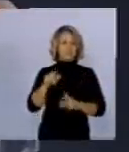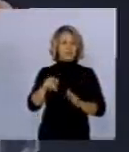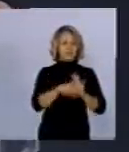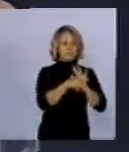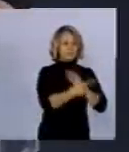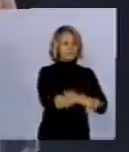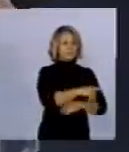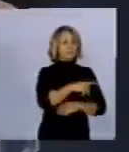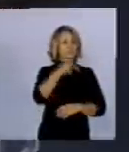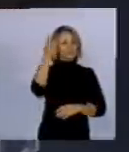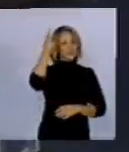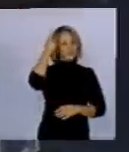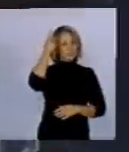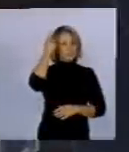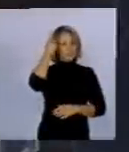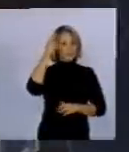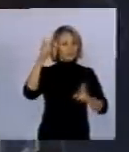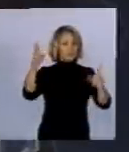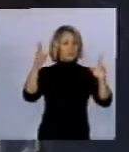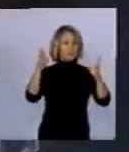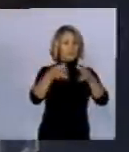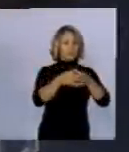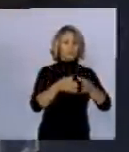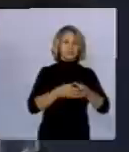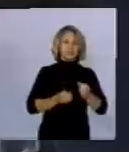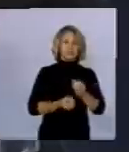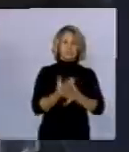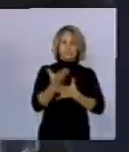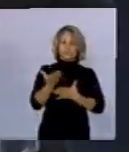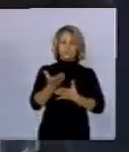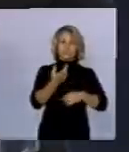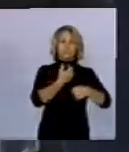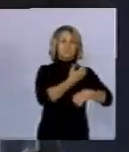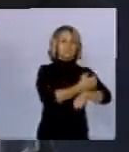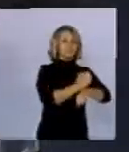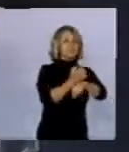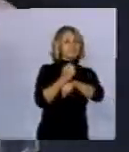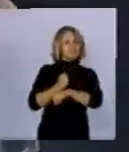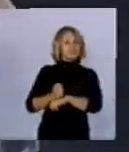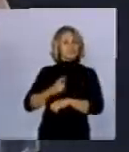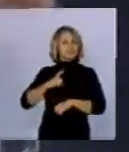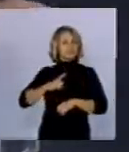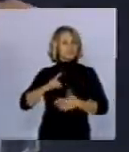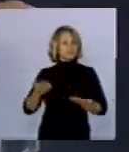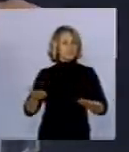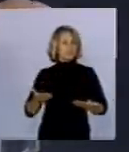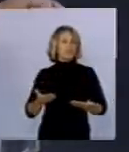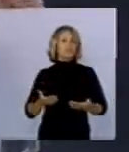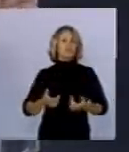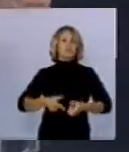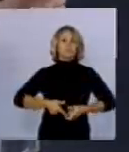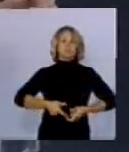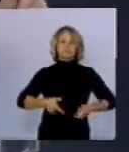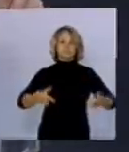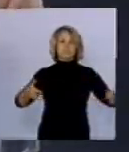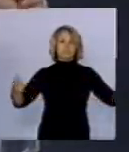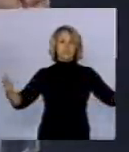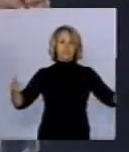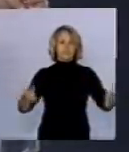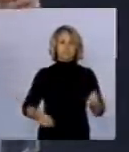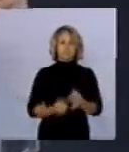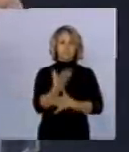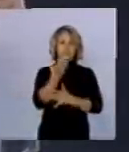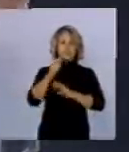São Paulo representa um setor produtivo de um estado que concentra eh a maior o maior Polo de